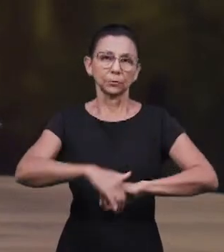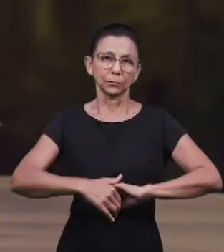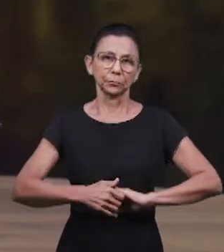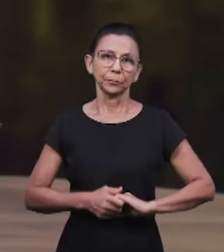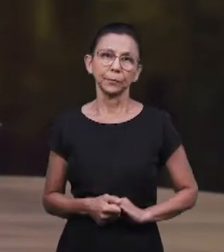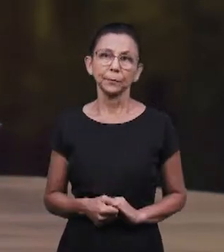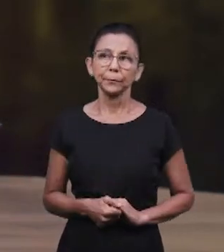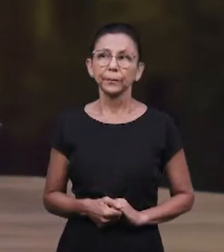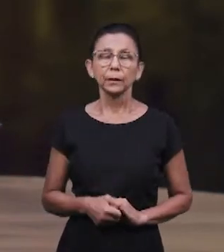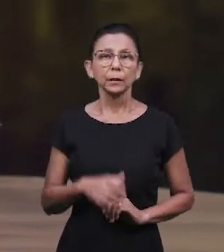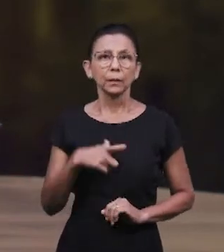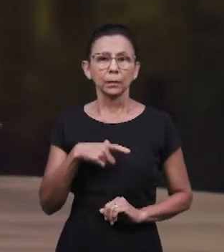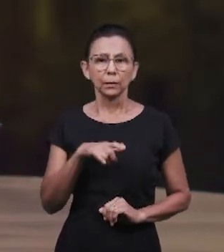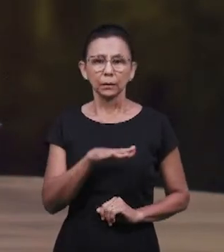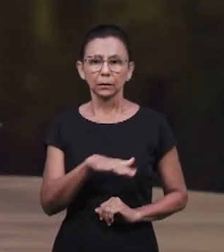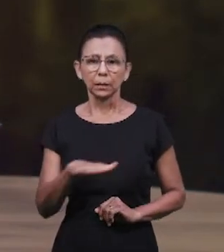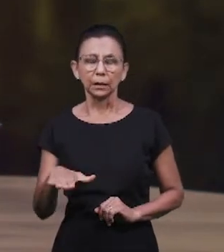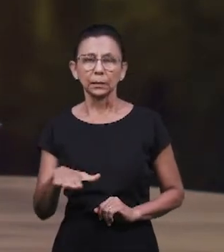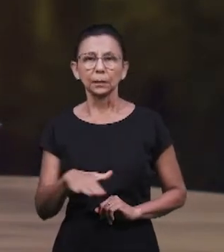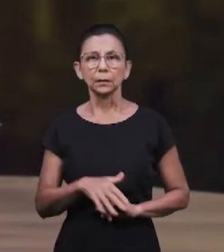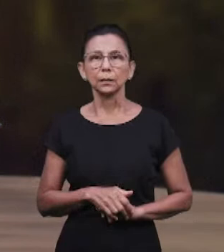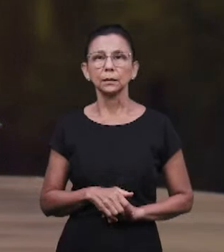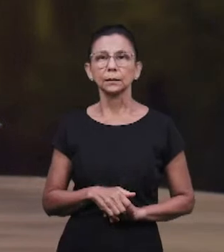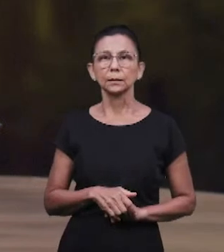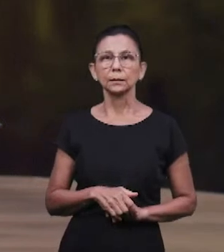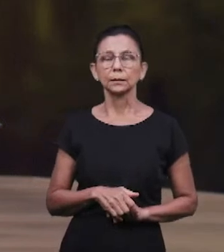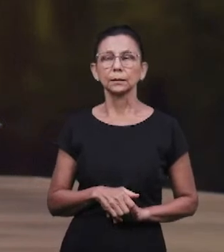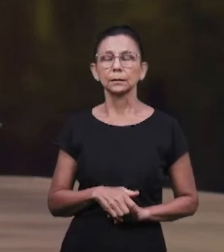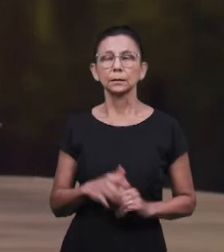que mal chegam lá